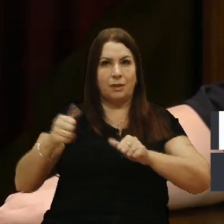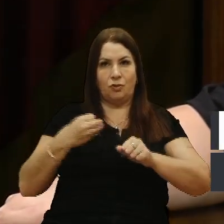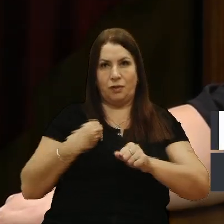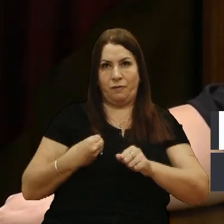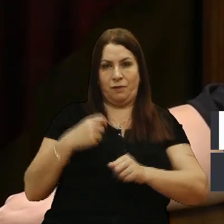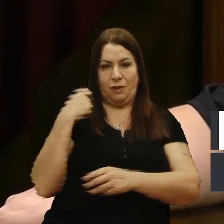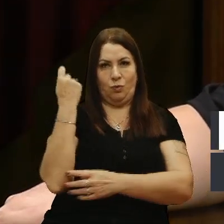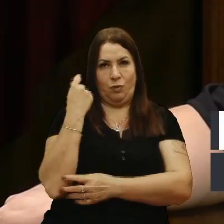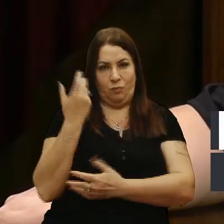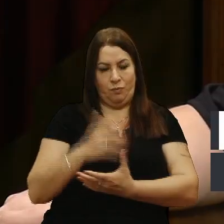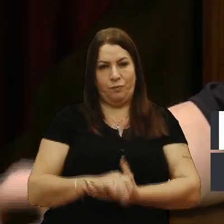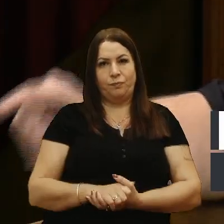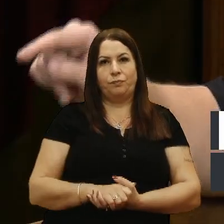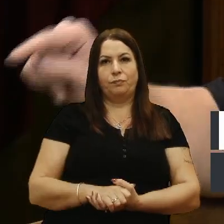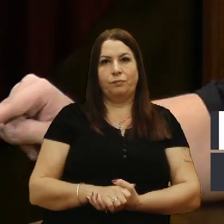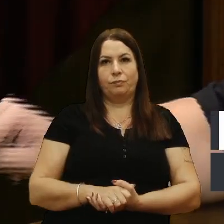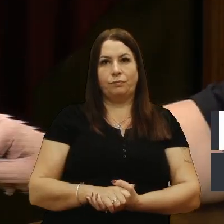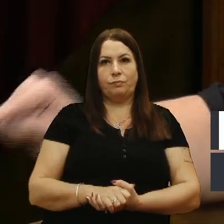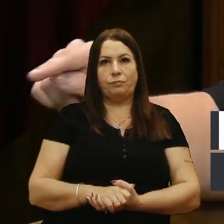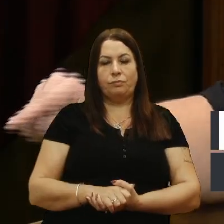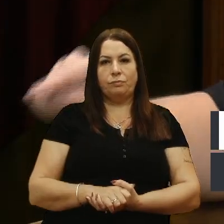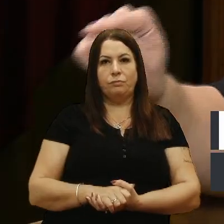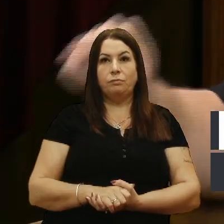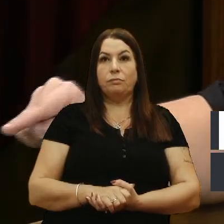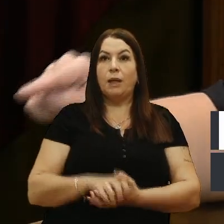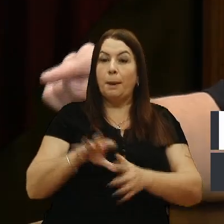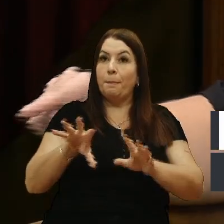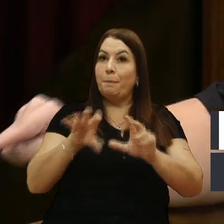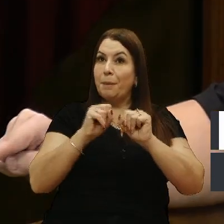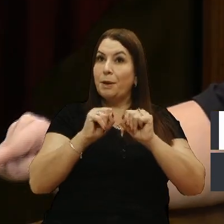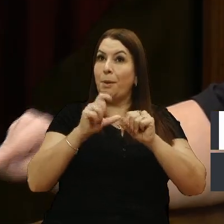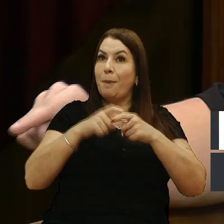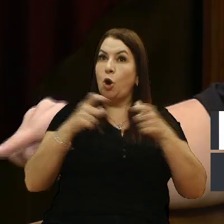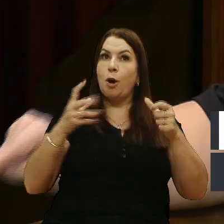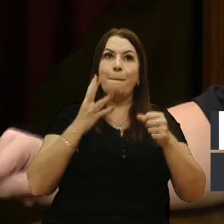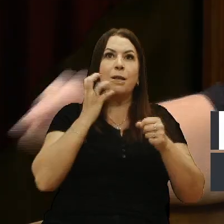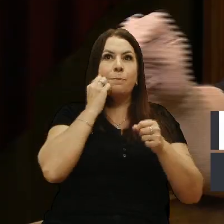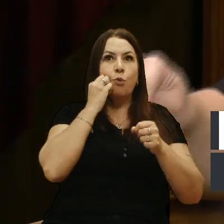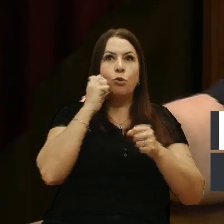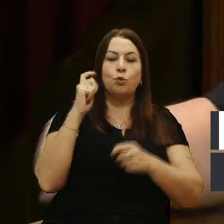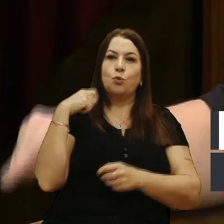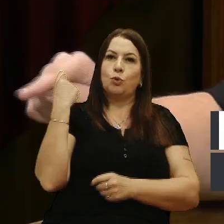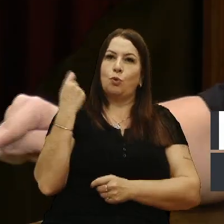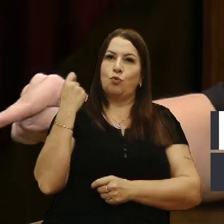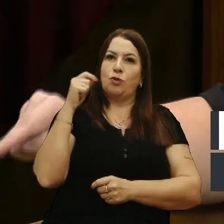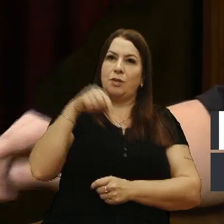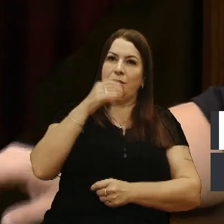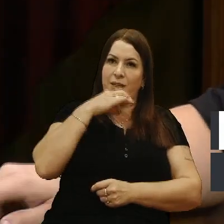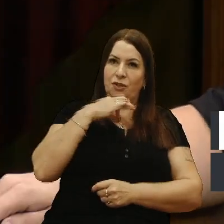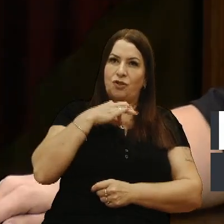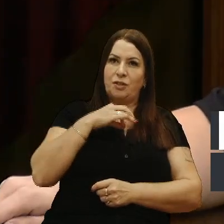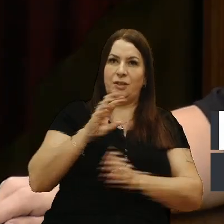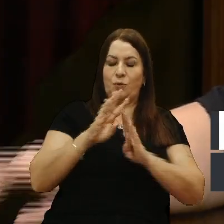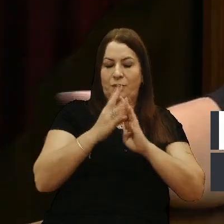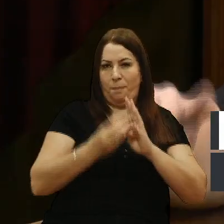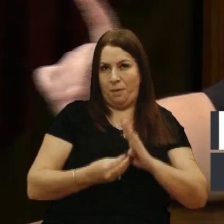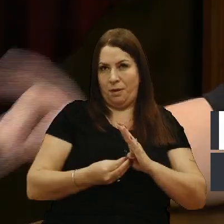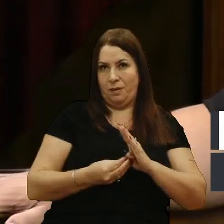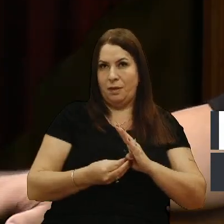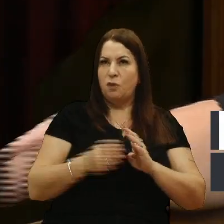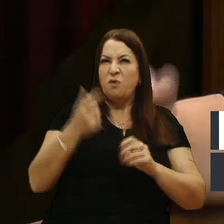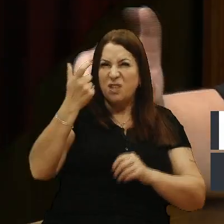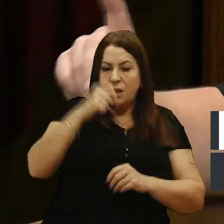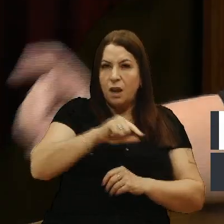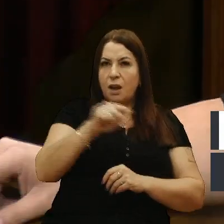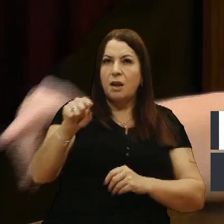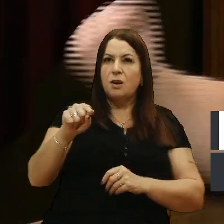do gaúcho, botando a mão nos maiores patrimônios dos gaúchos e aqui em Caxias, no SAMAI. Ou vocês